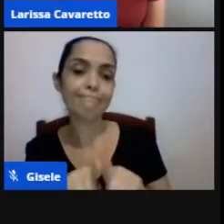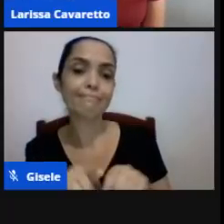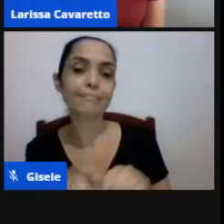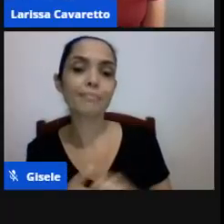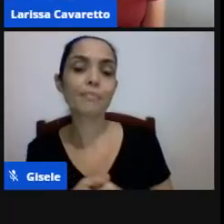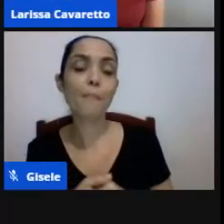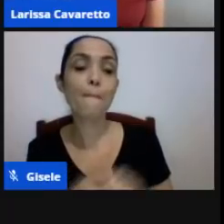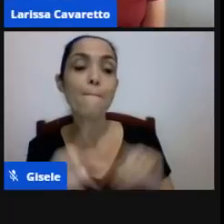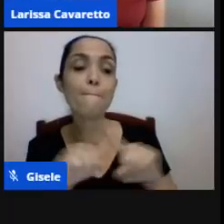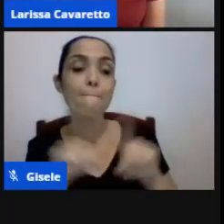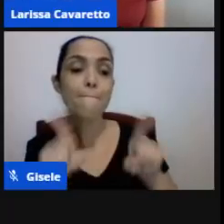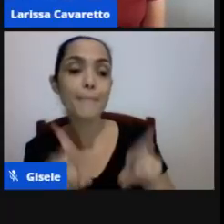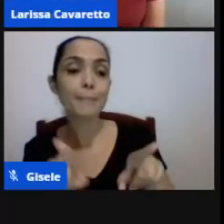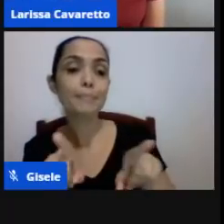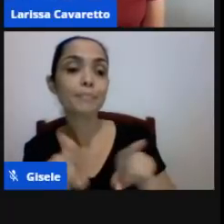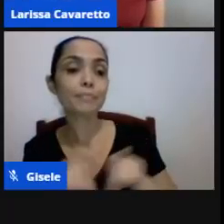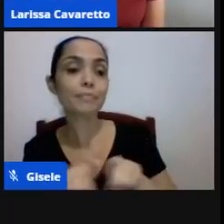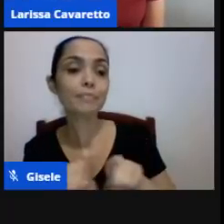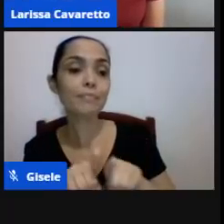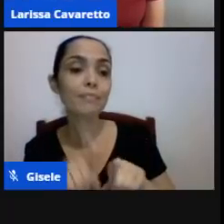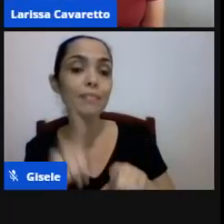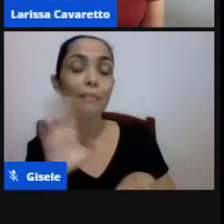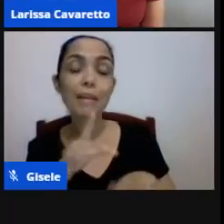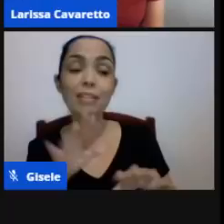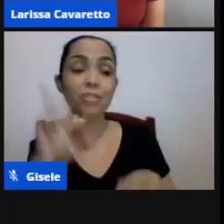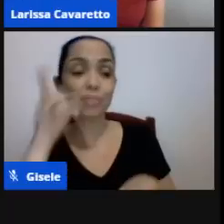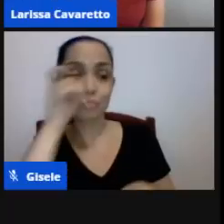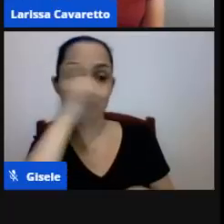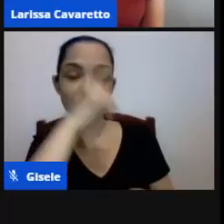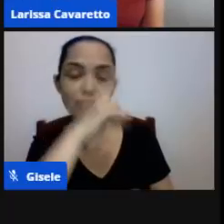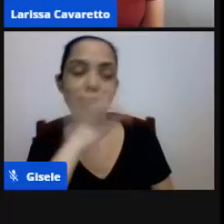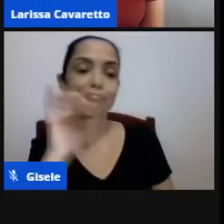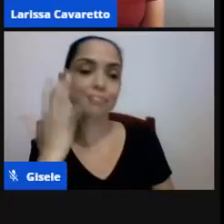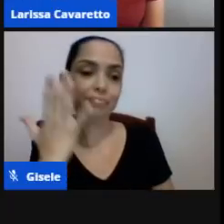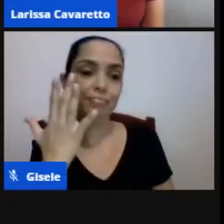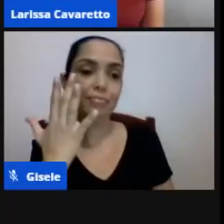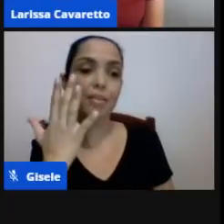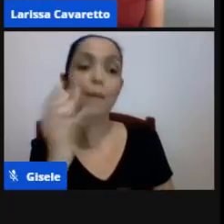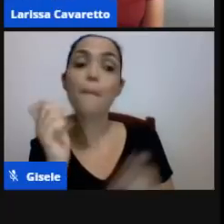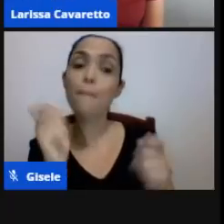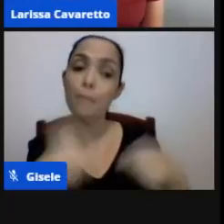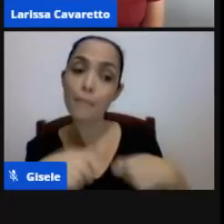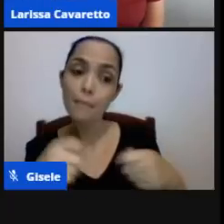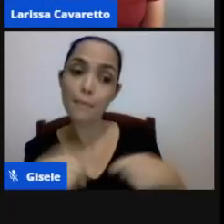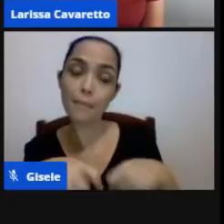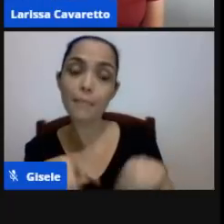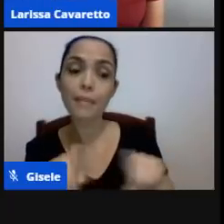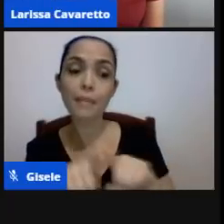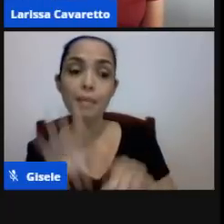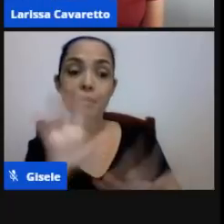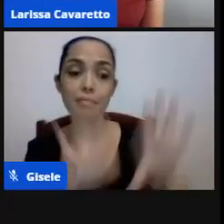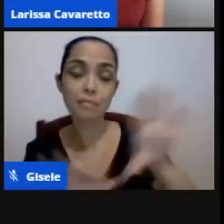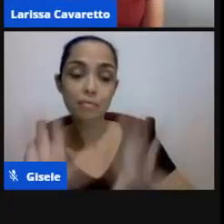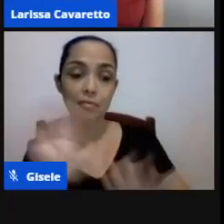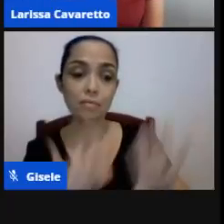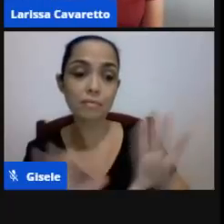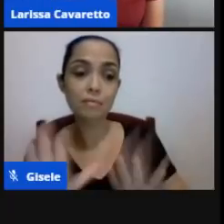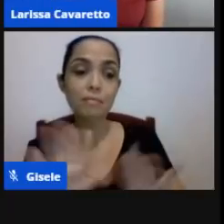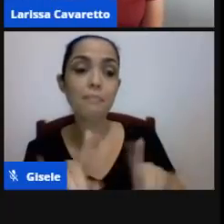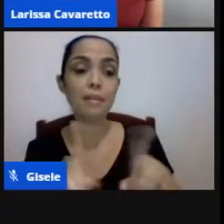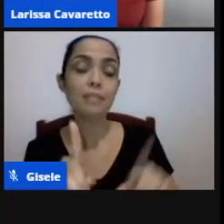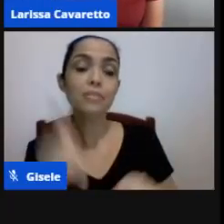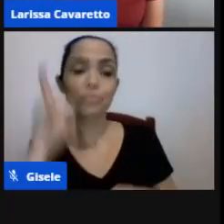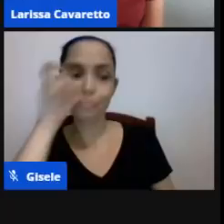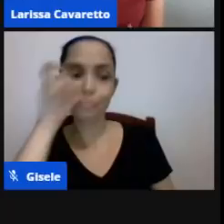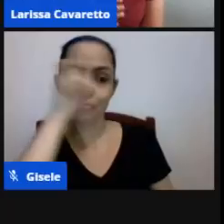Só que essa forma de transmissão é muito mais rara de acontecer. Ela pode acontecer também, a gente tem que tomar os devidos cuidados, mas é muito